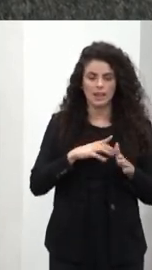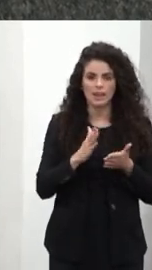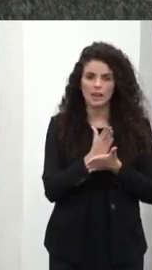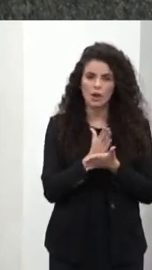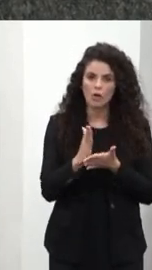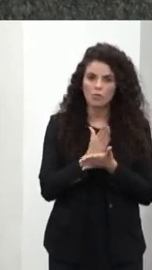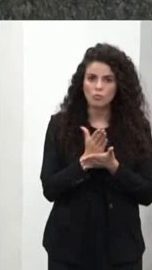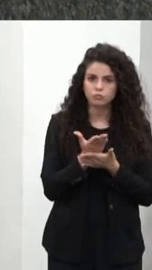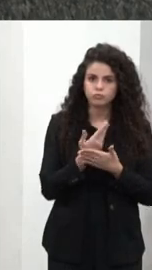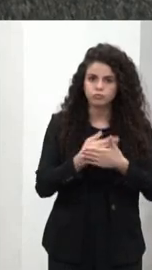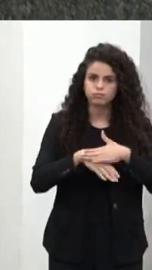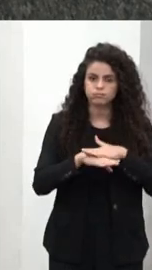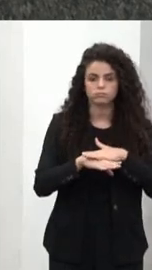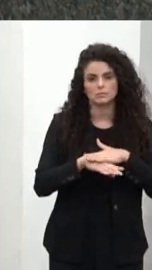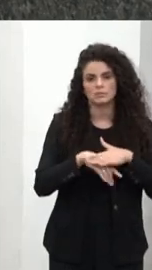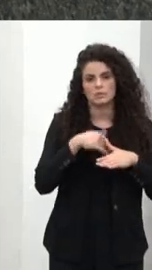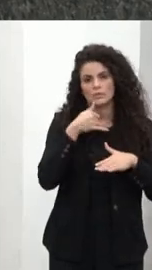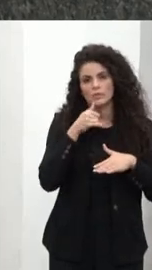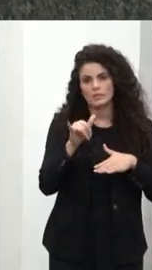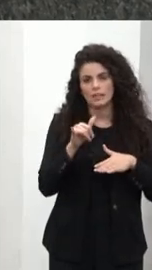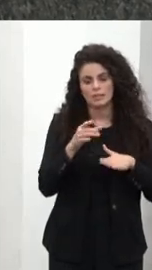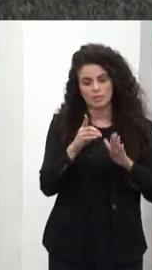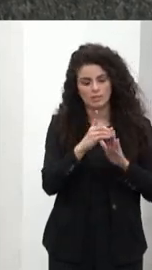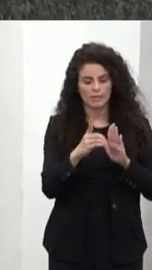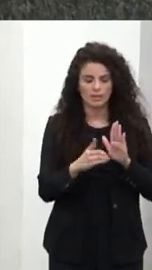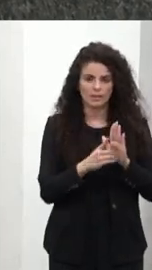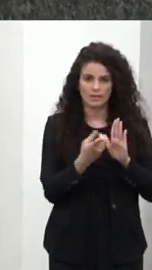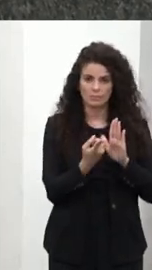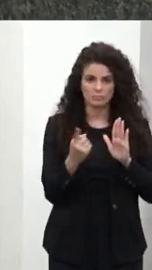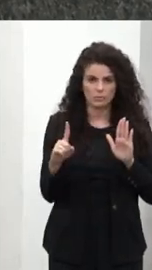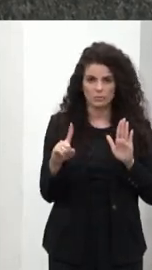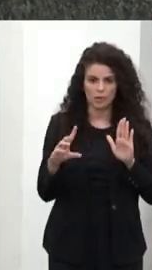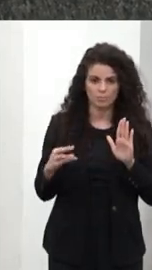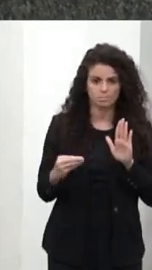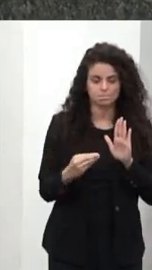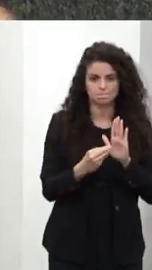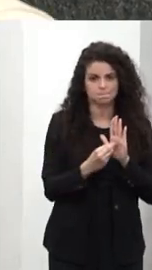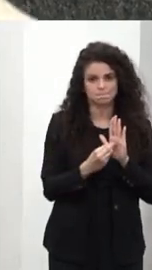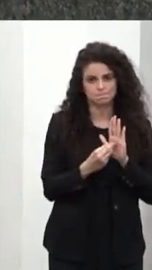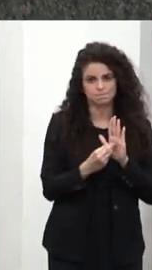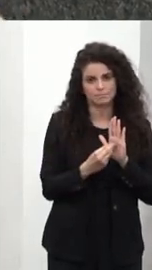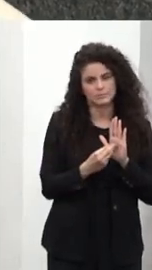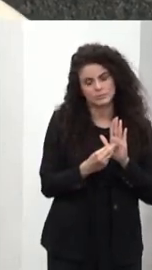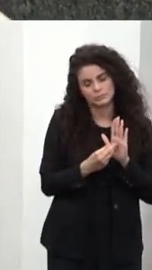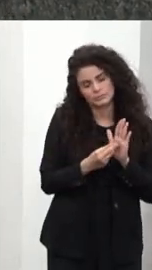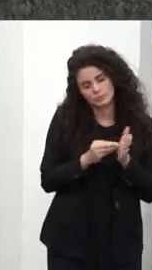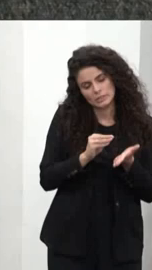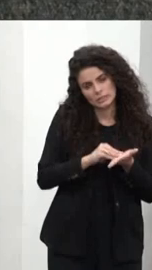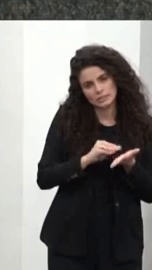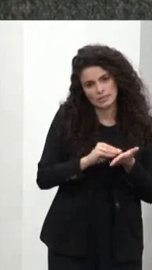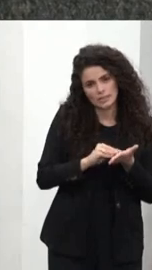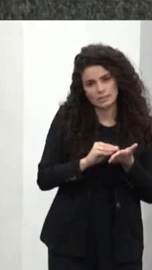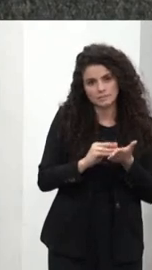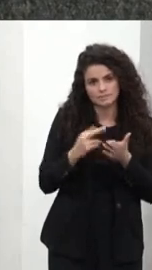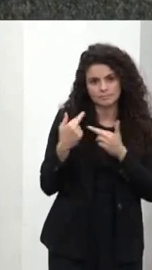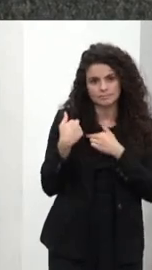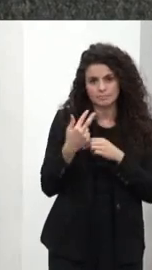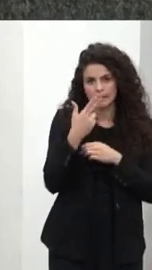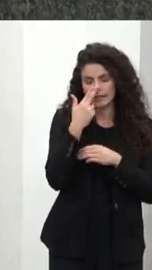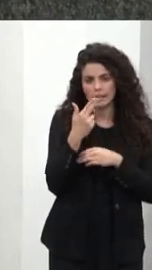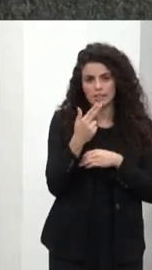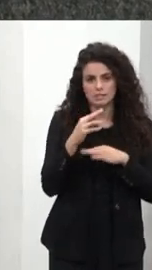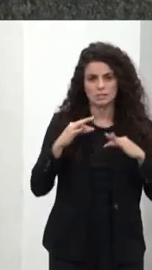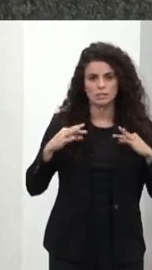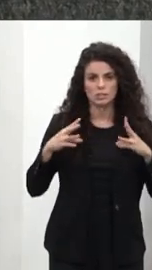não vai amarrar isso no decreto né seria um pouco irresponsabilidade você botar uma linha passar uma régua para